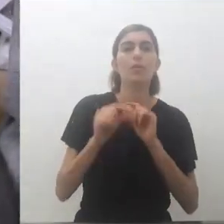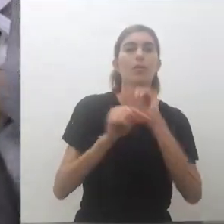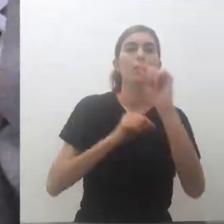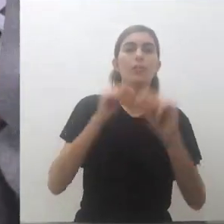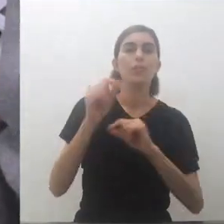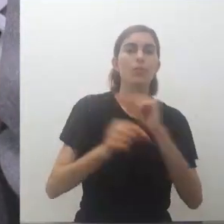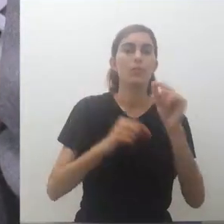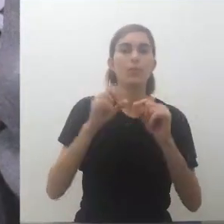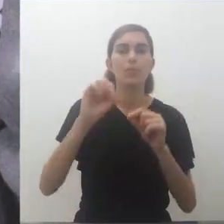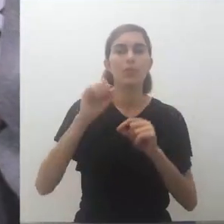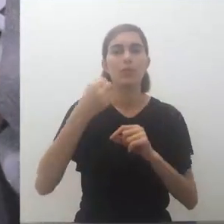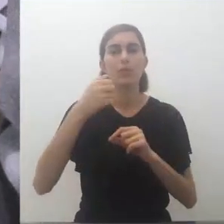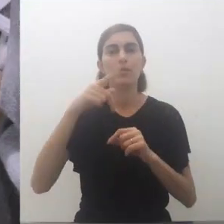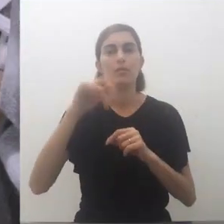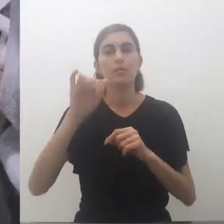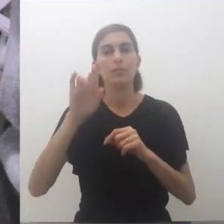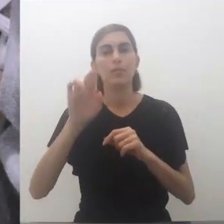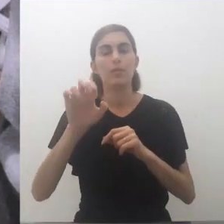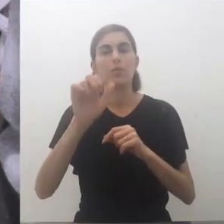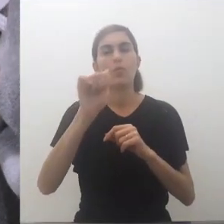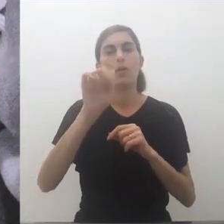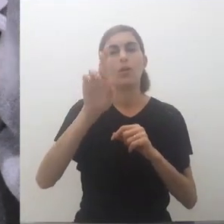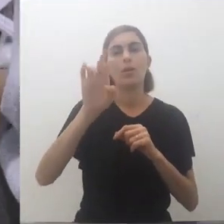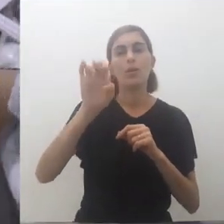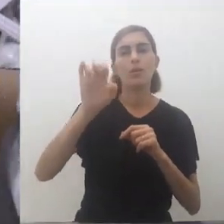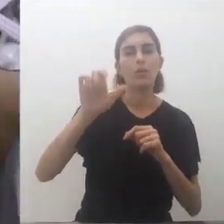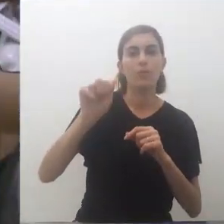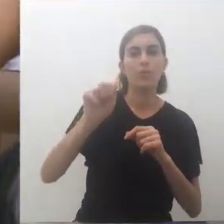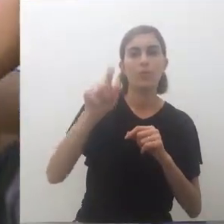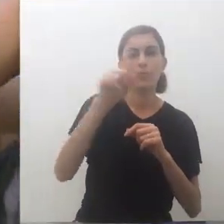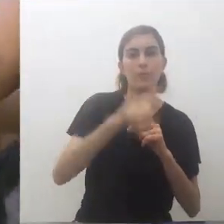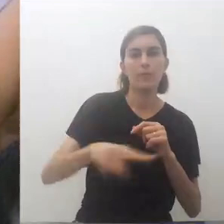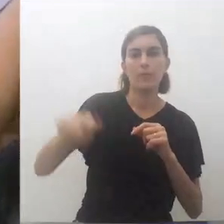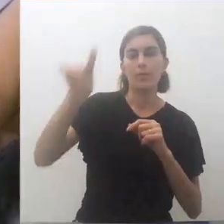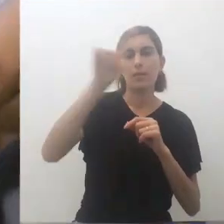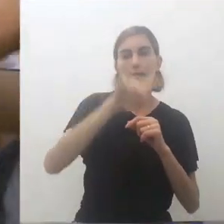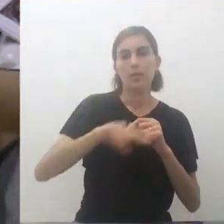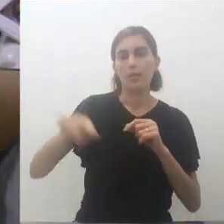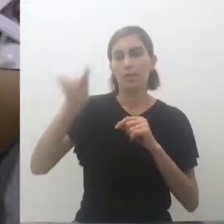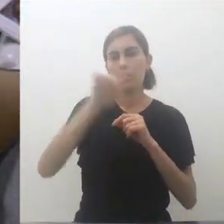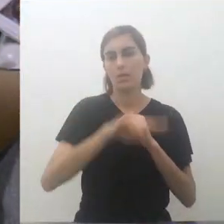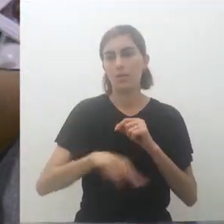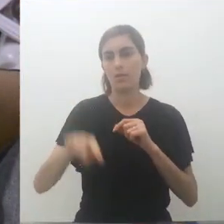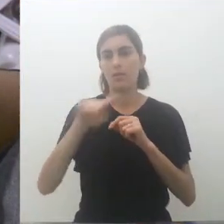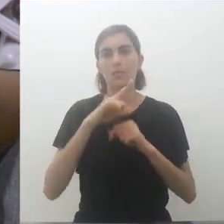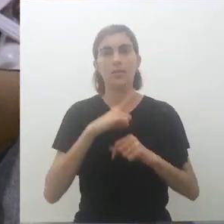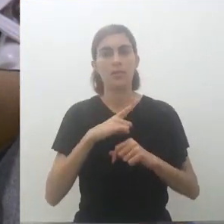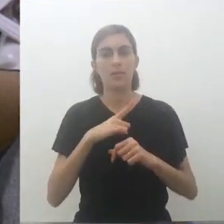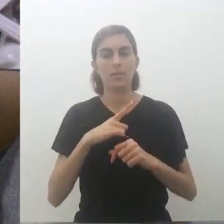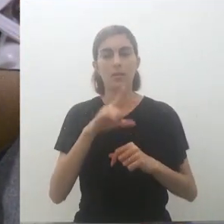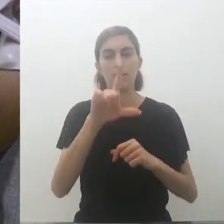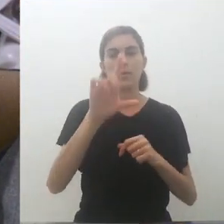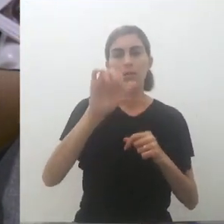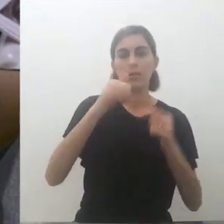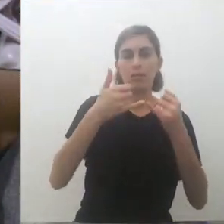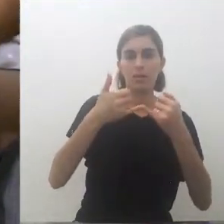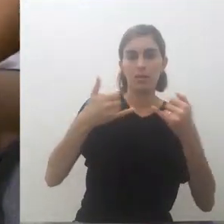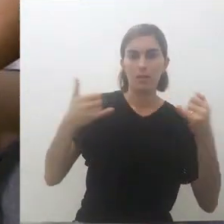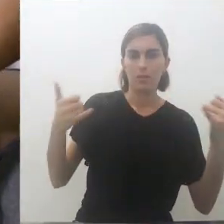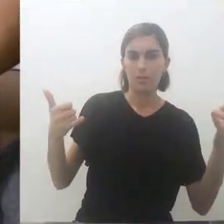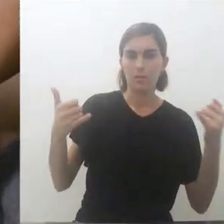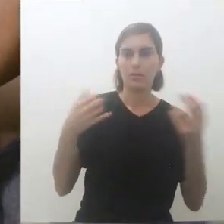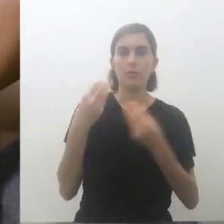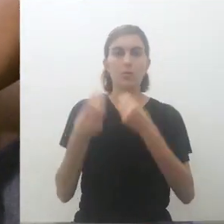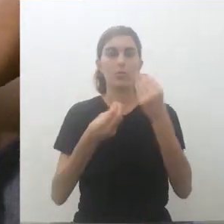espiral áurea ou a proporcional áurea. Então, você tem essa linha como sendo